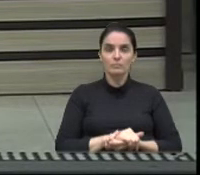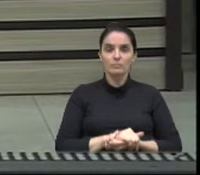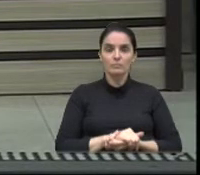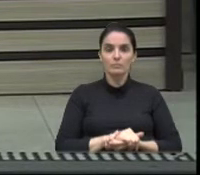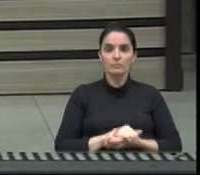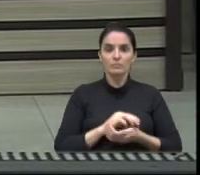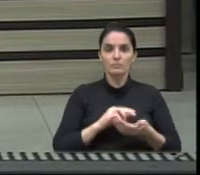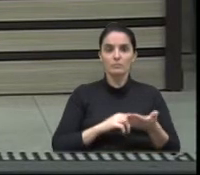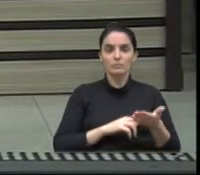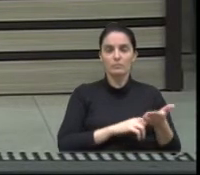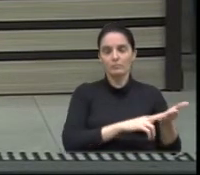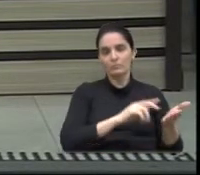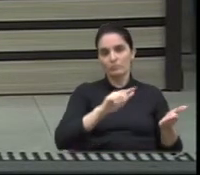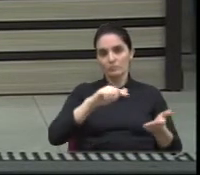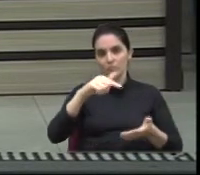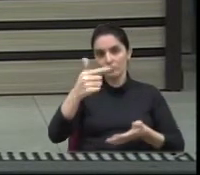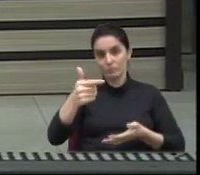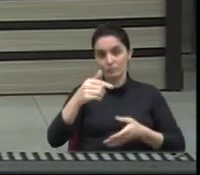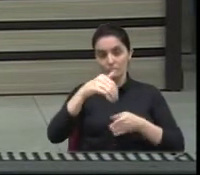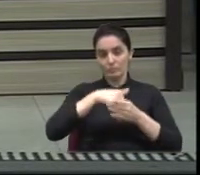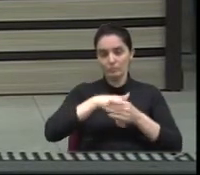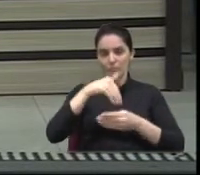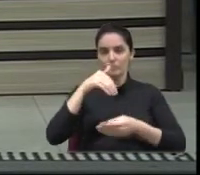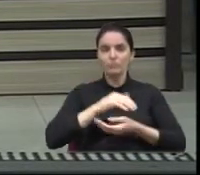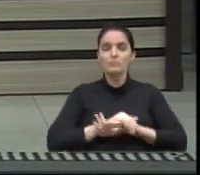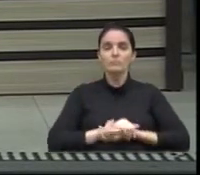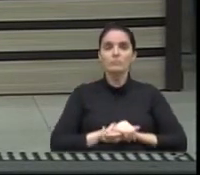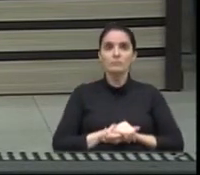encaminhada à ordem do dia.